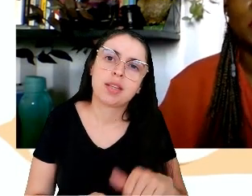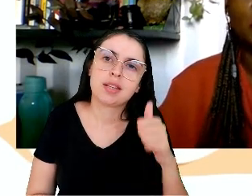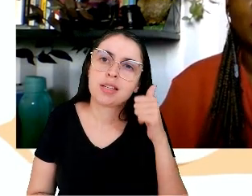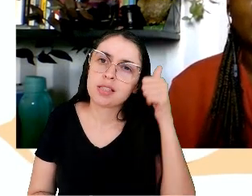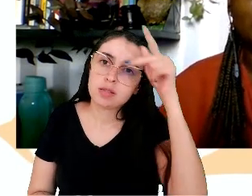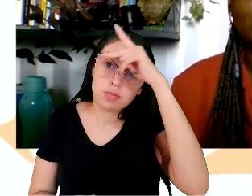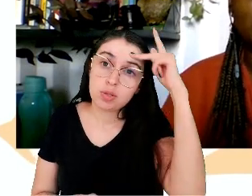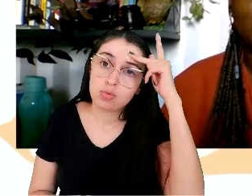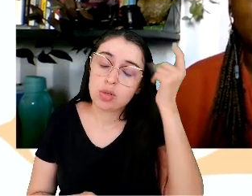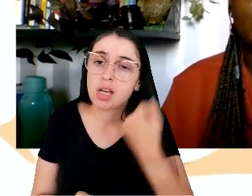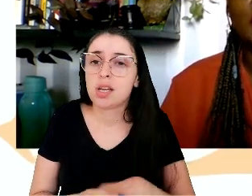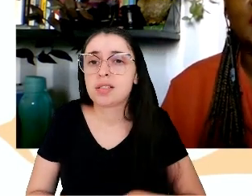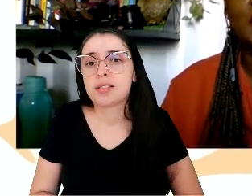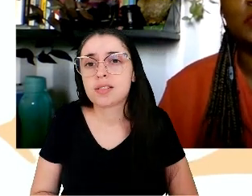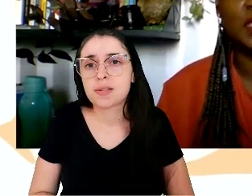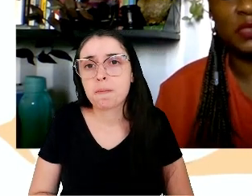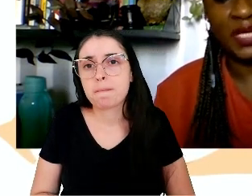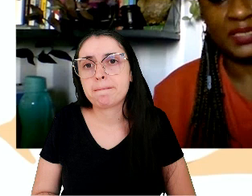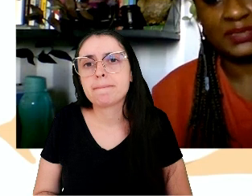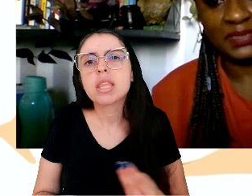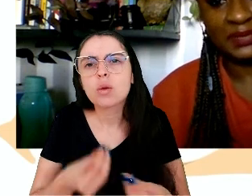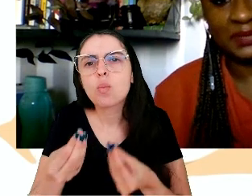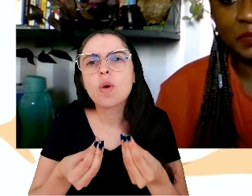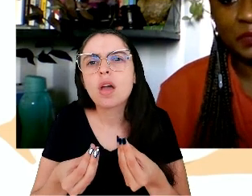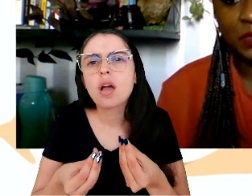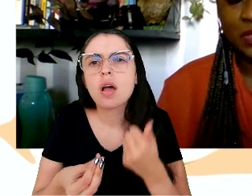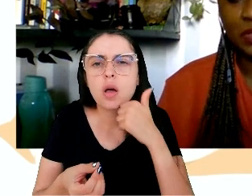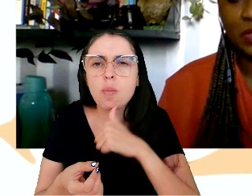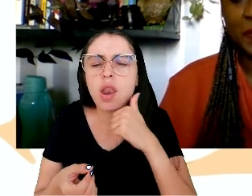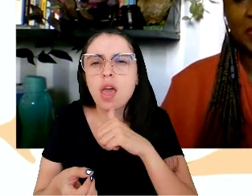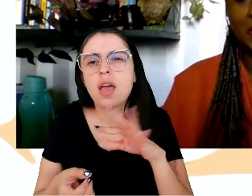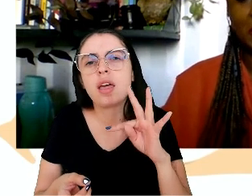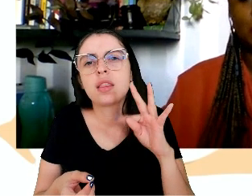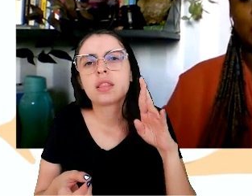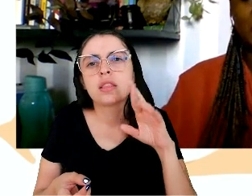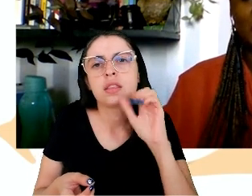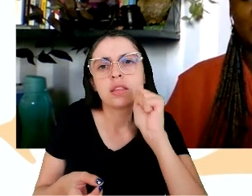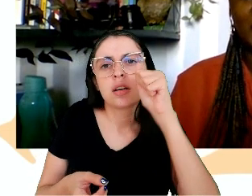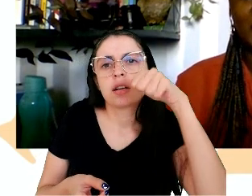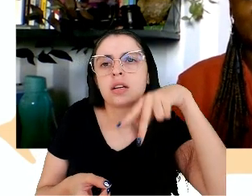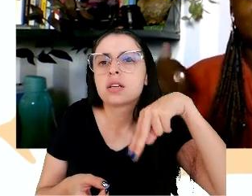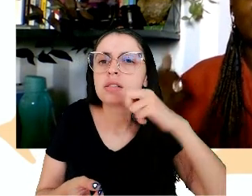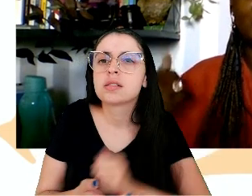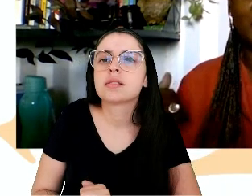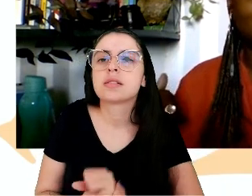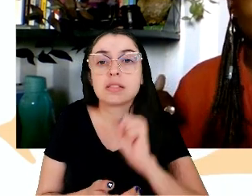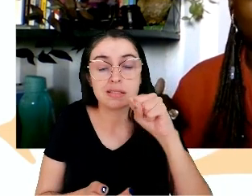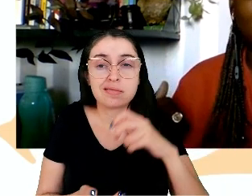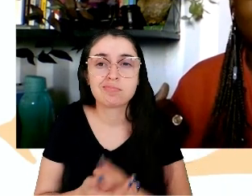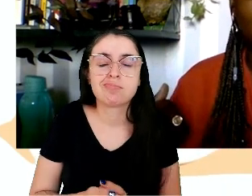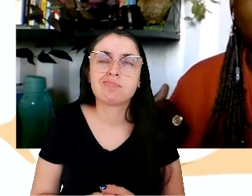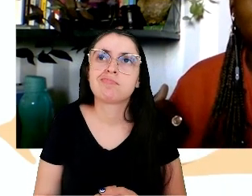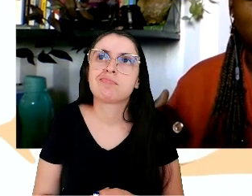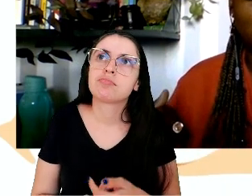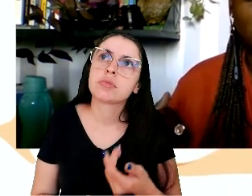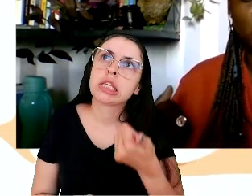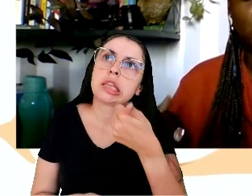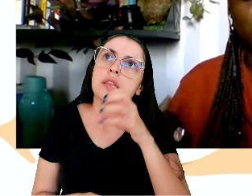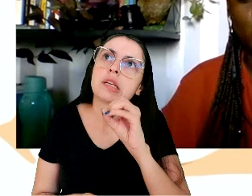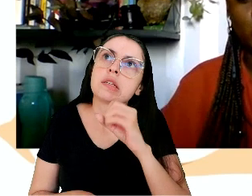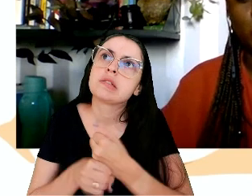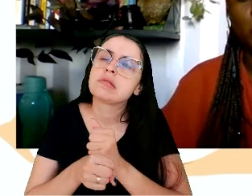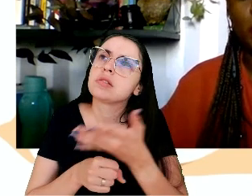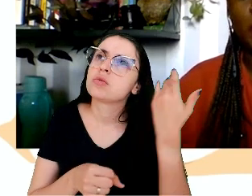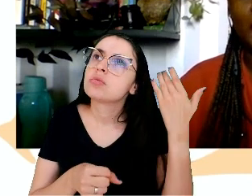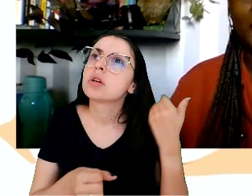realmente a respeito de quem sejam as mulheres trans. Se nós pensarmos 10 anos atrás, que é um tempo historicamente